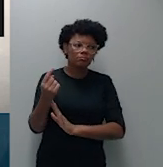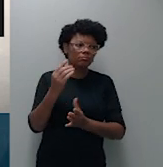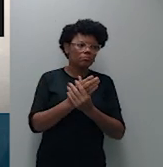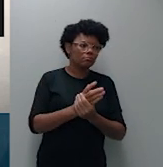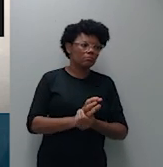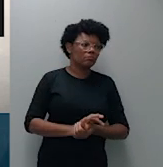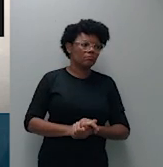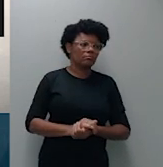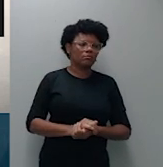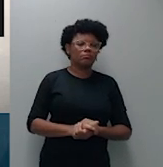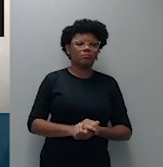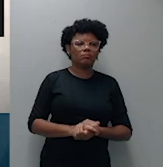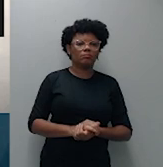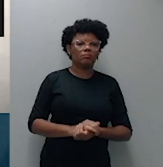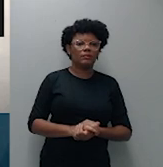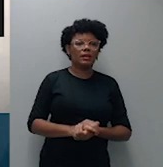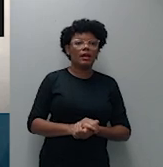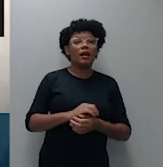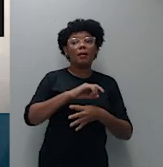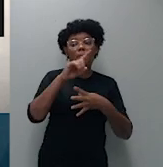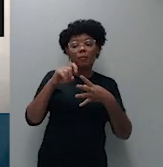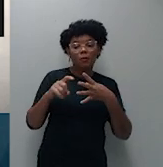a hipótese